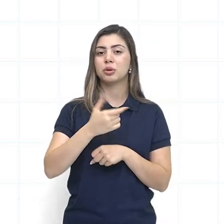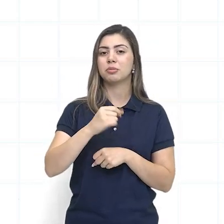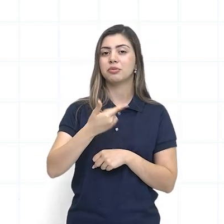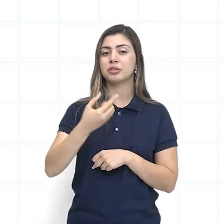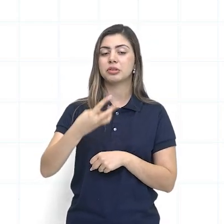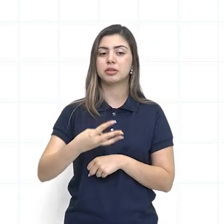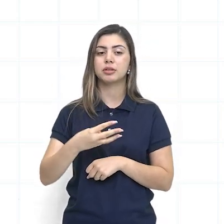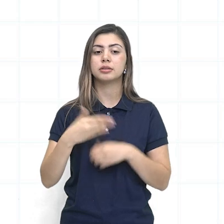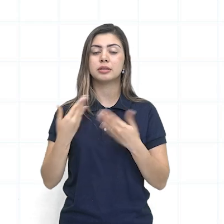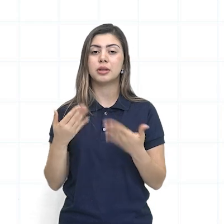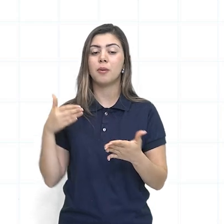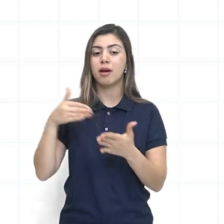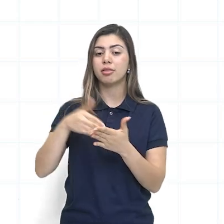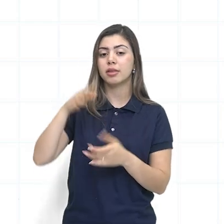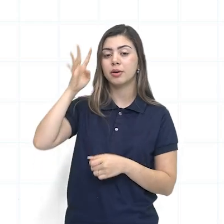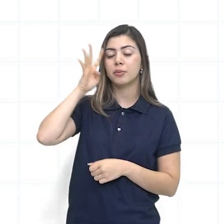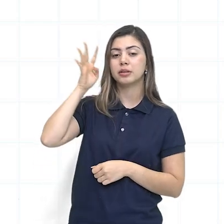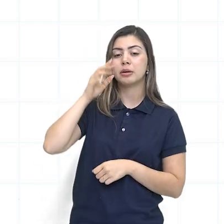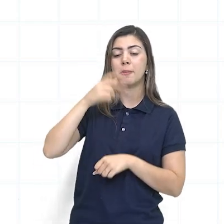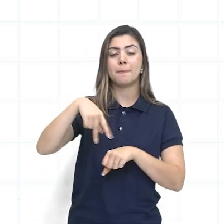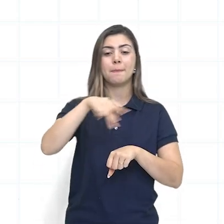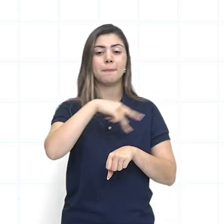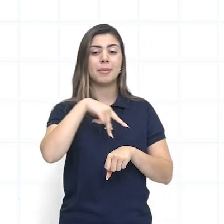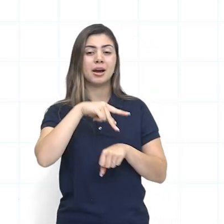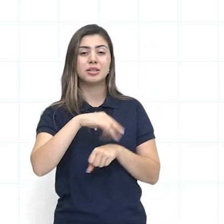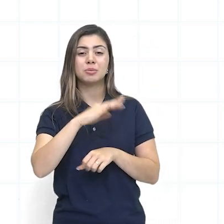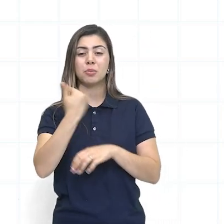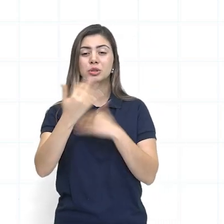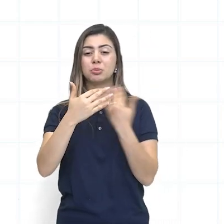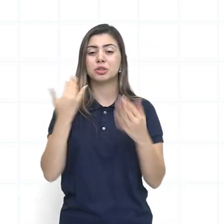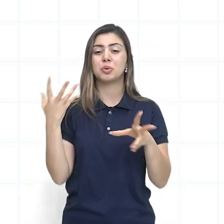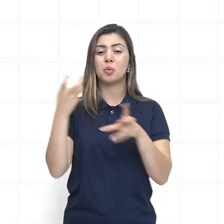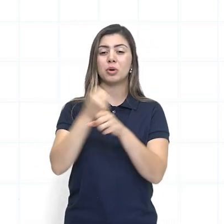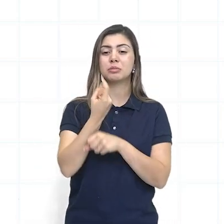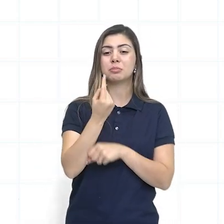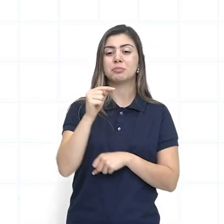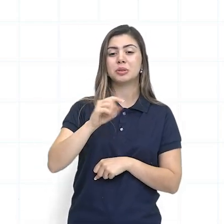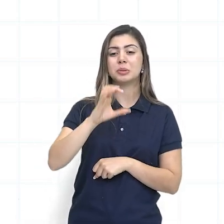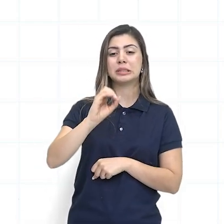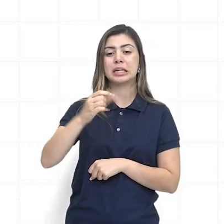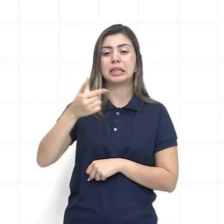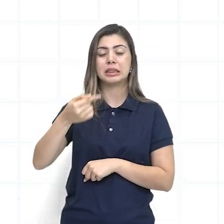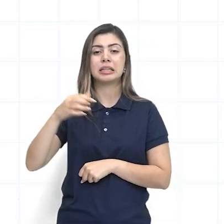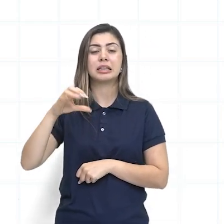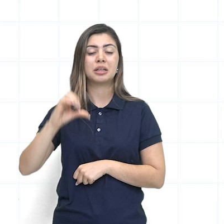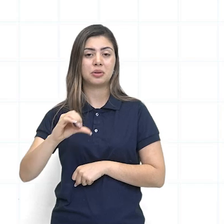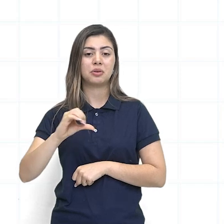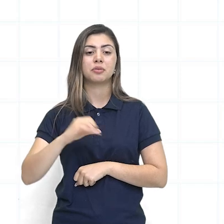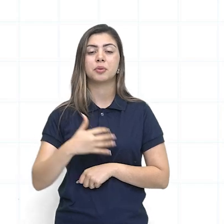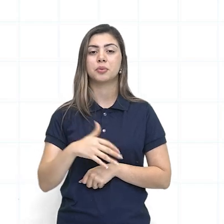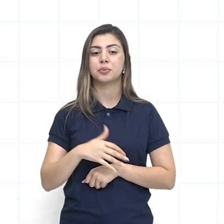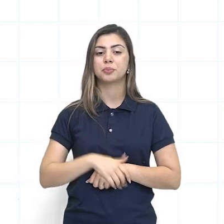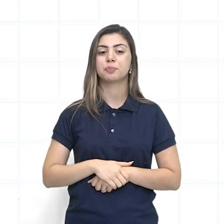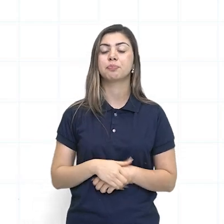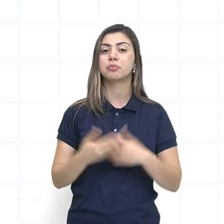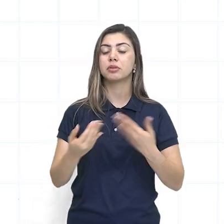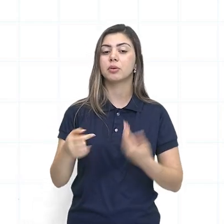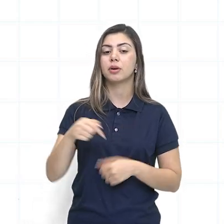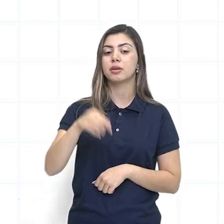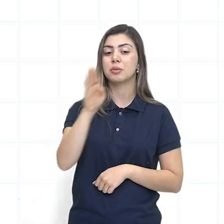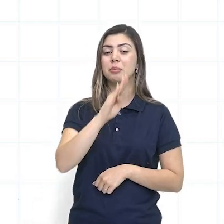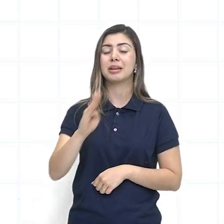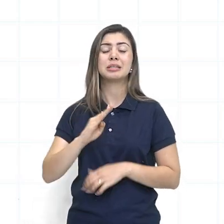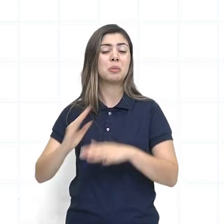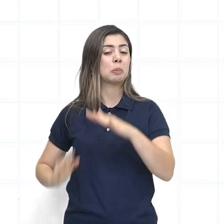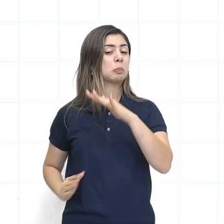Até esta quarta-feira, o país registrou 1.079 mortes pela doença. O Brasil